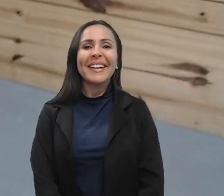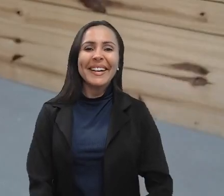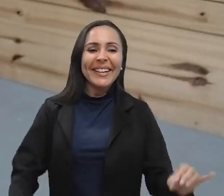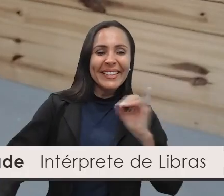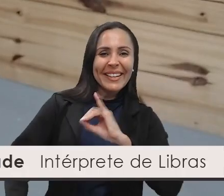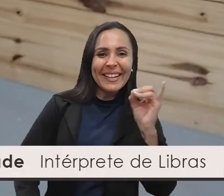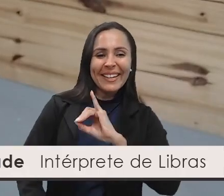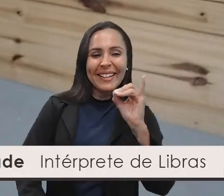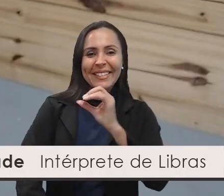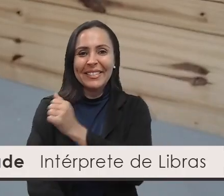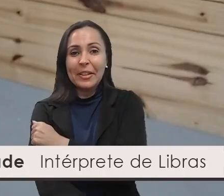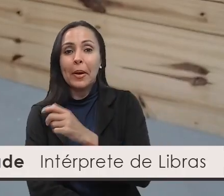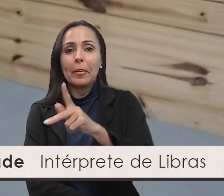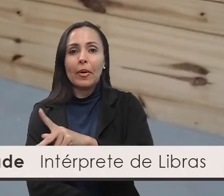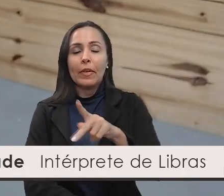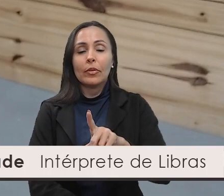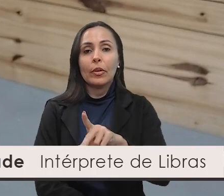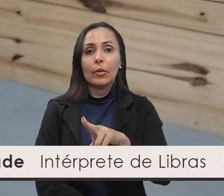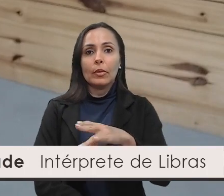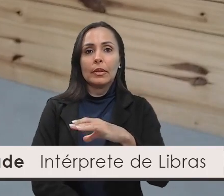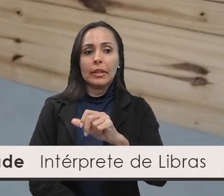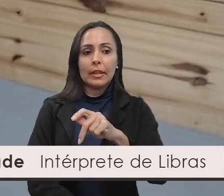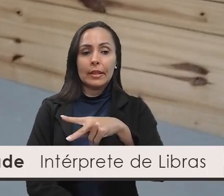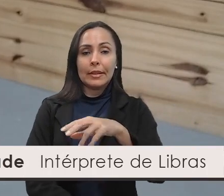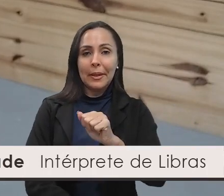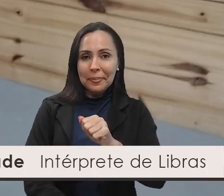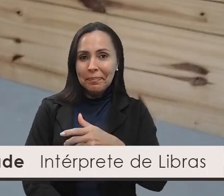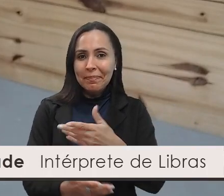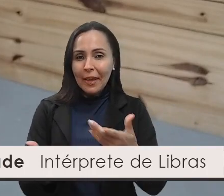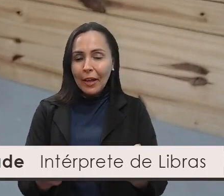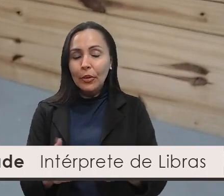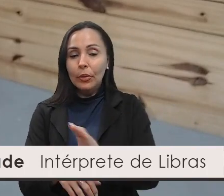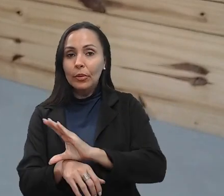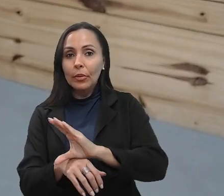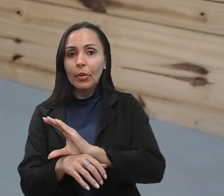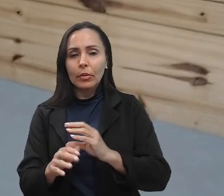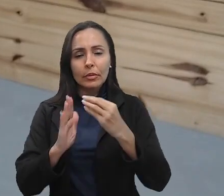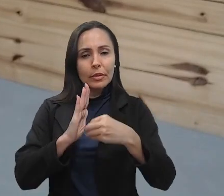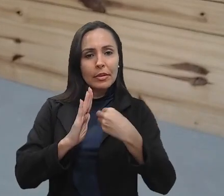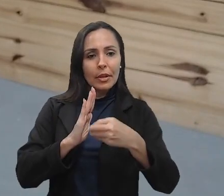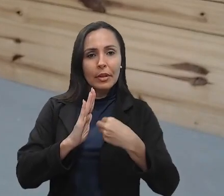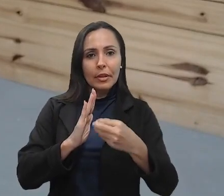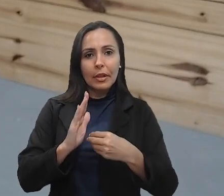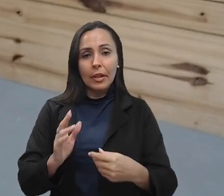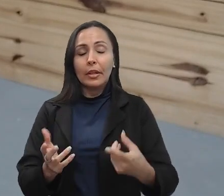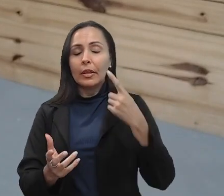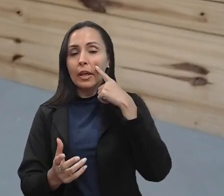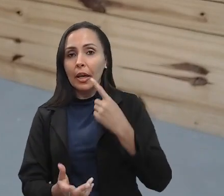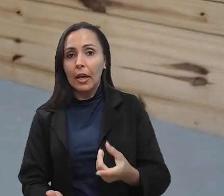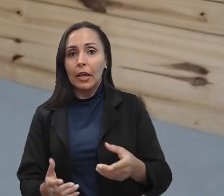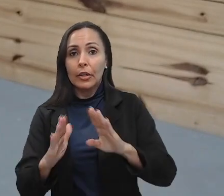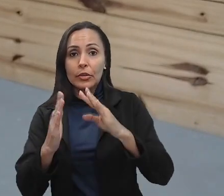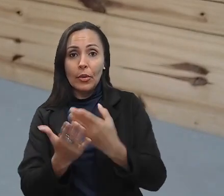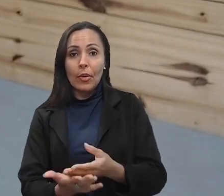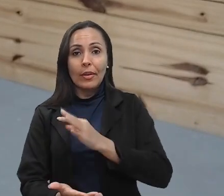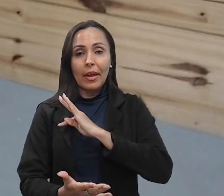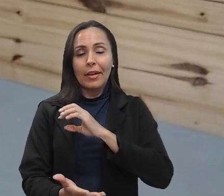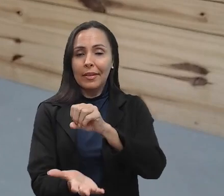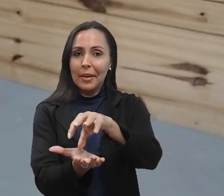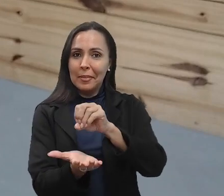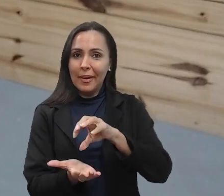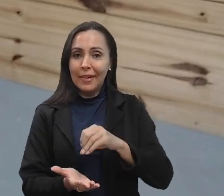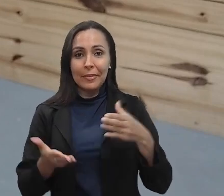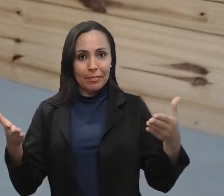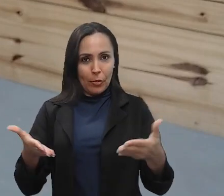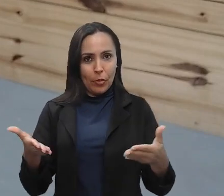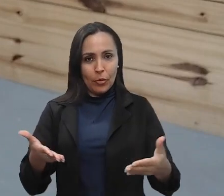Olá, estudantes! Sou a professora Luciana Carneiro, do curso Design de Interiores da Escola Técnica AETEPAC. Hoje